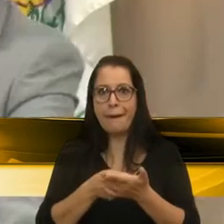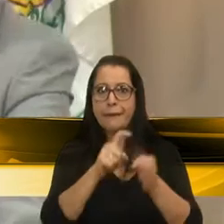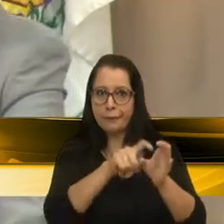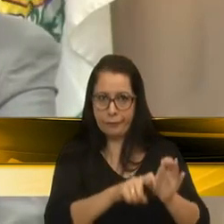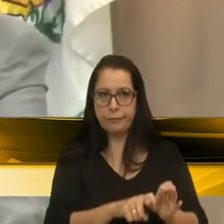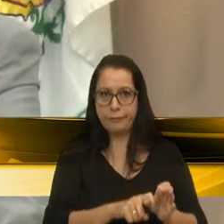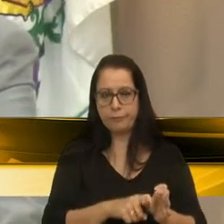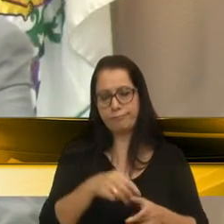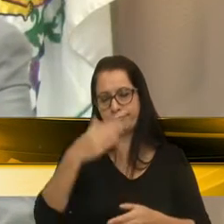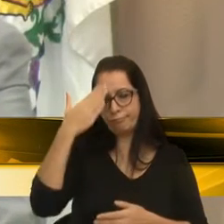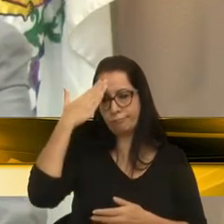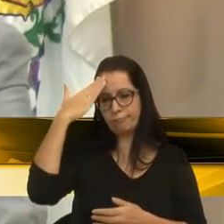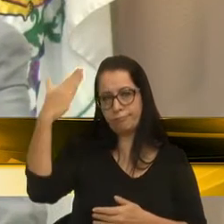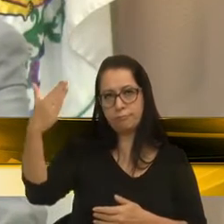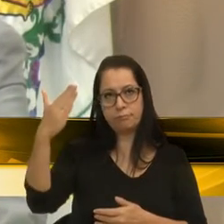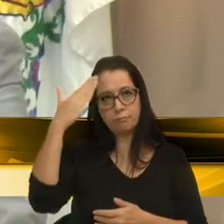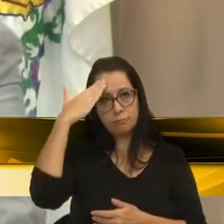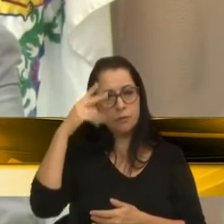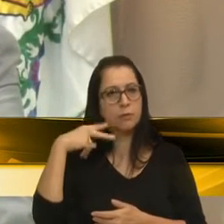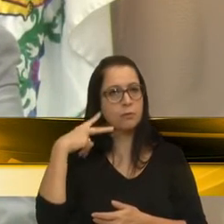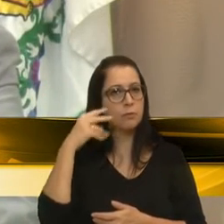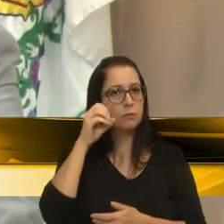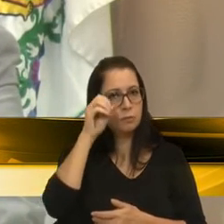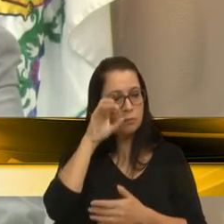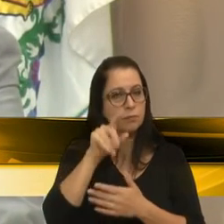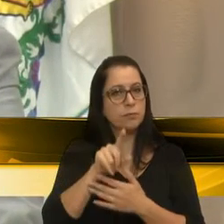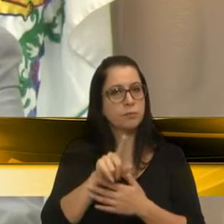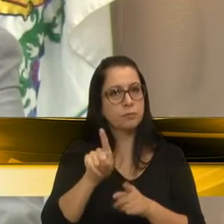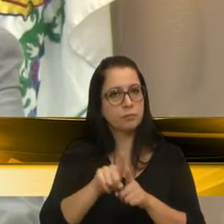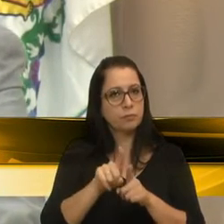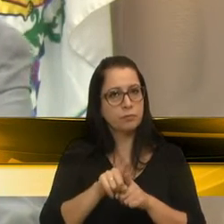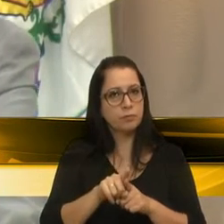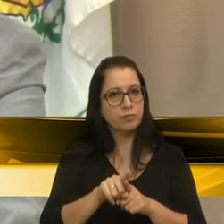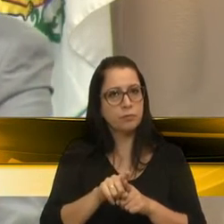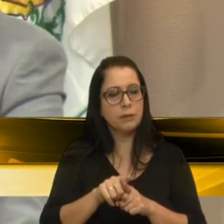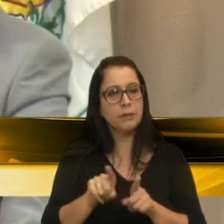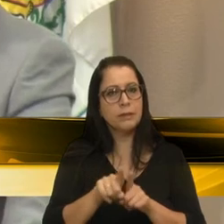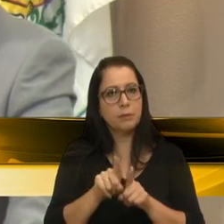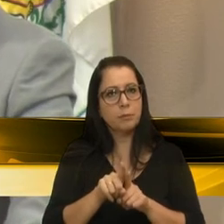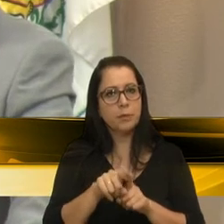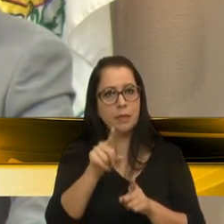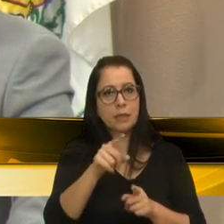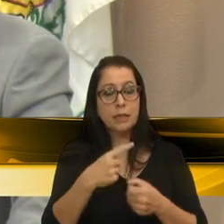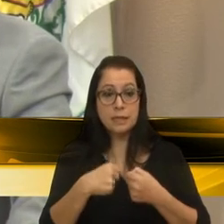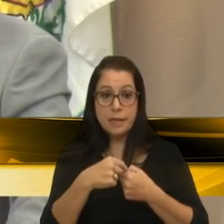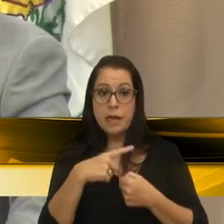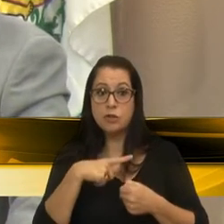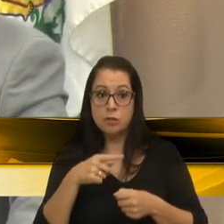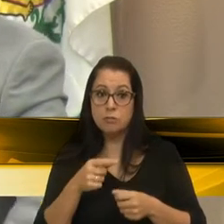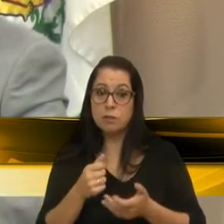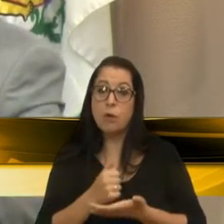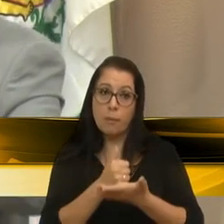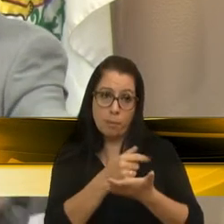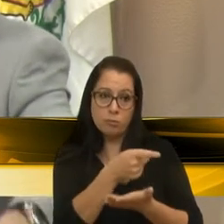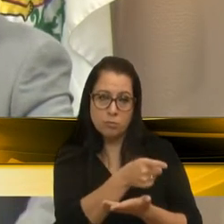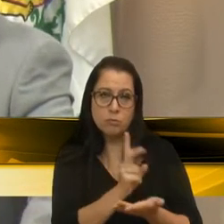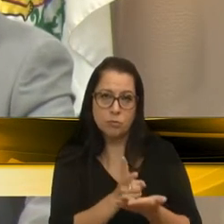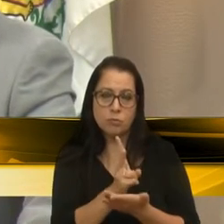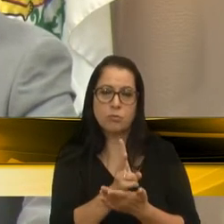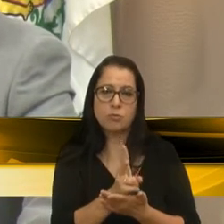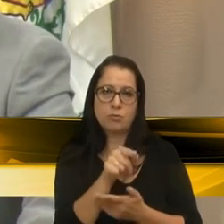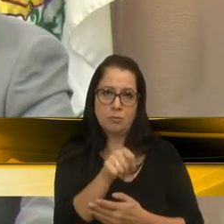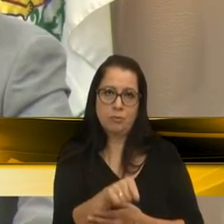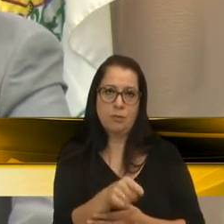obrigado. Obrigado, vereador Fiuza. E a gente conta, a cidade conta, inclusive, com a sua participação, continuada participação